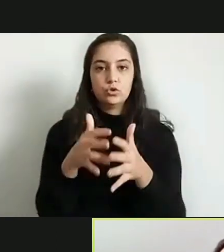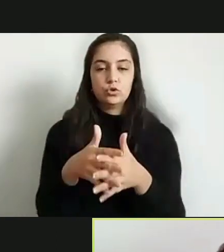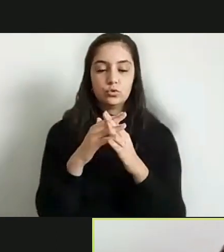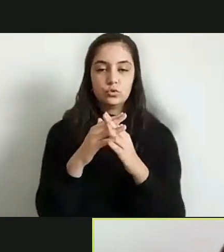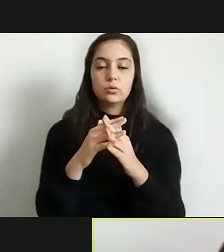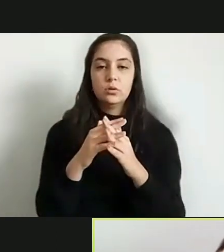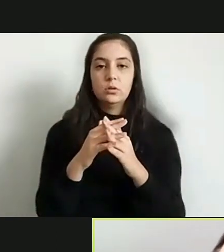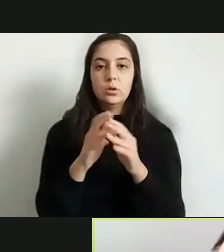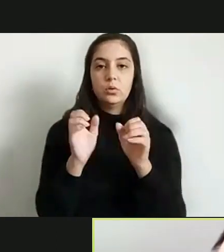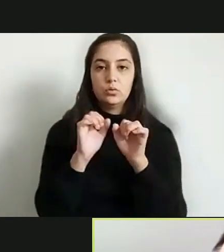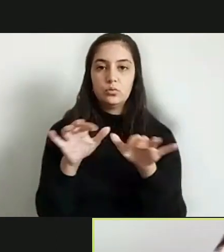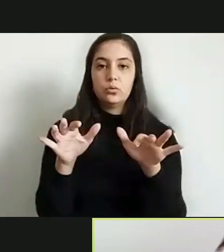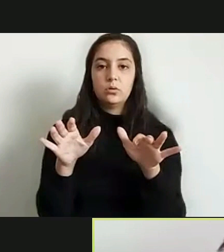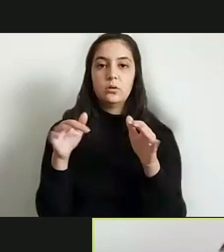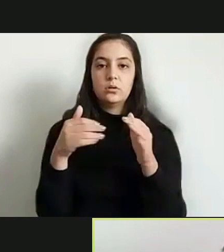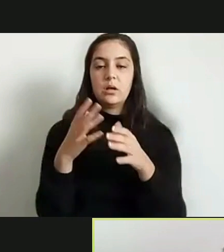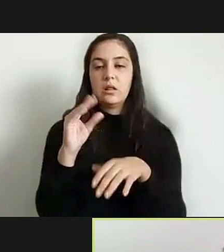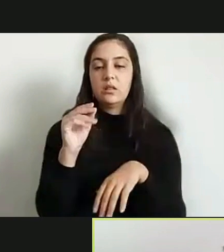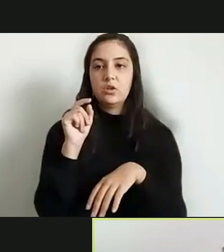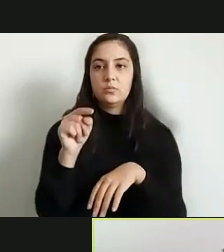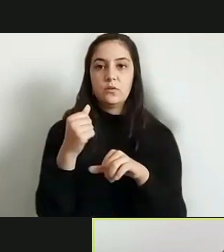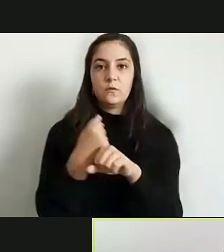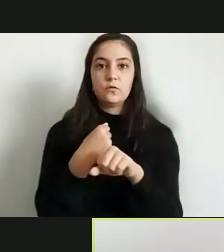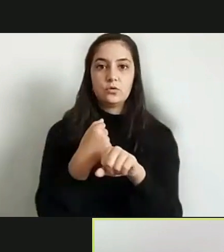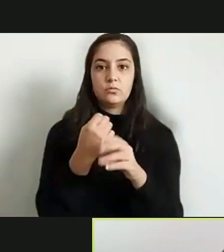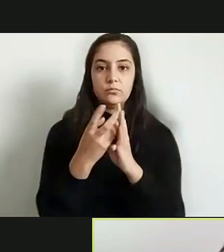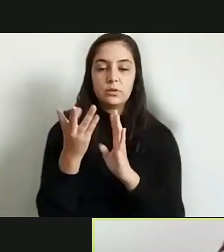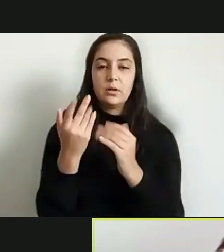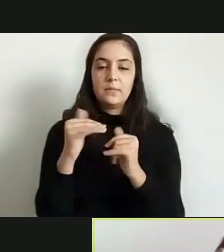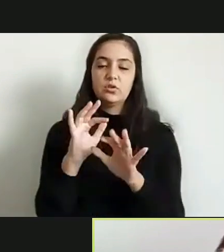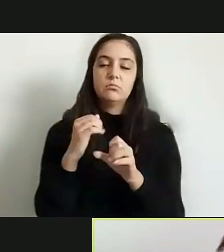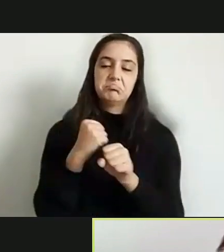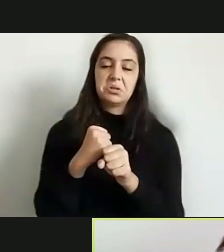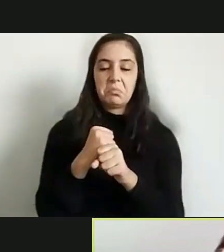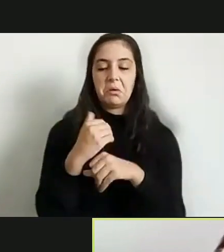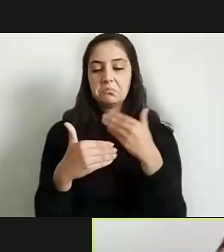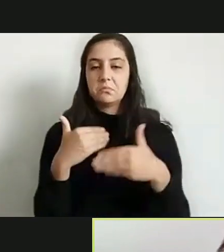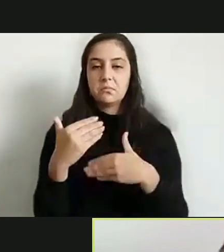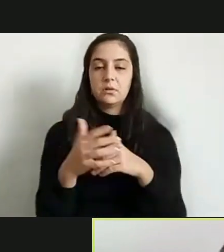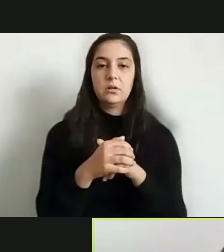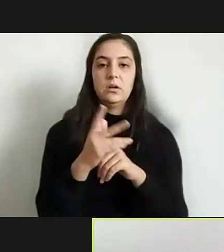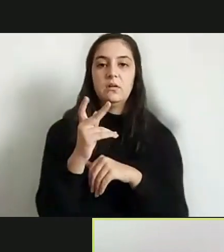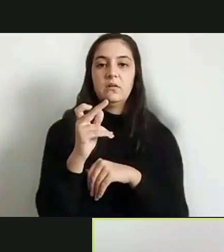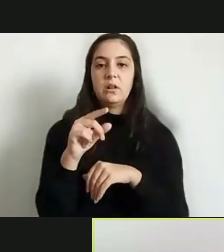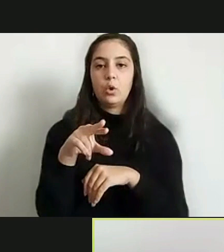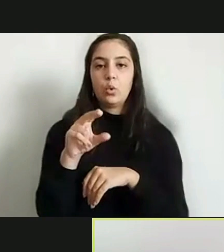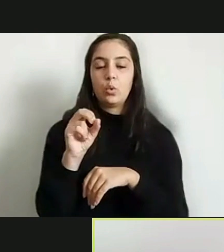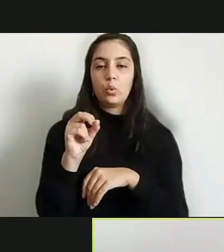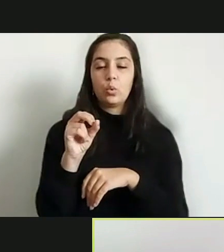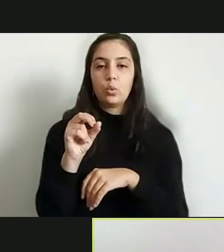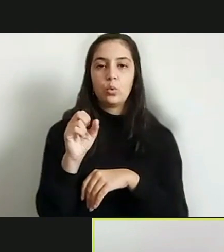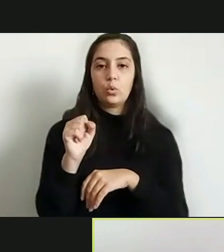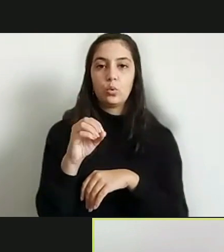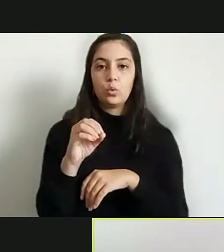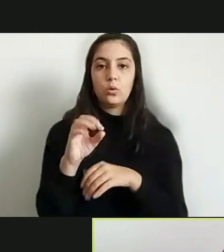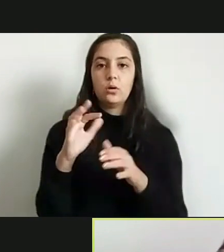ampla, com cerca de 10 mil funcionários, imaginam a dificuldade que é, mas estão a fazer esse trabalho. Valongo, no norte, tem vindo também a